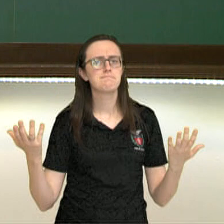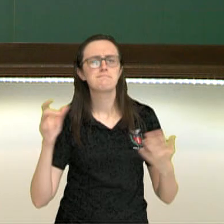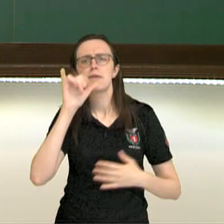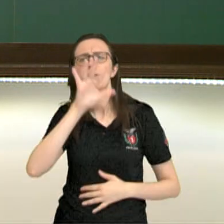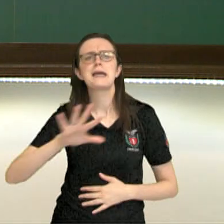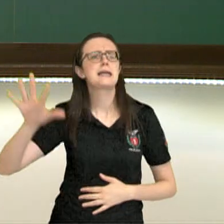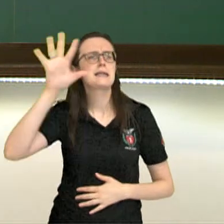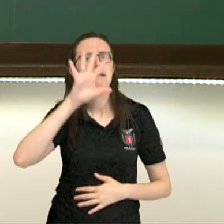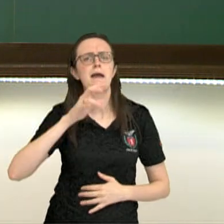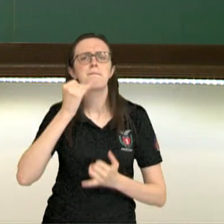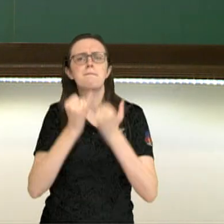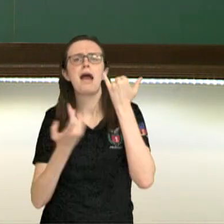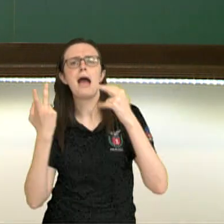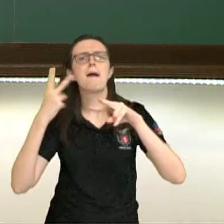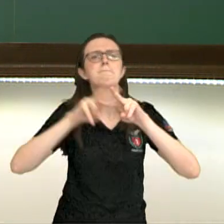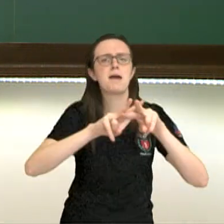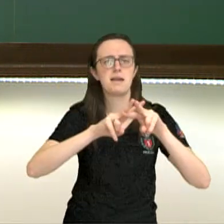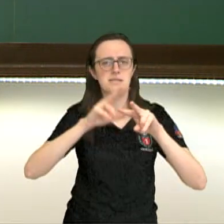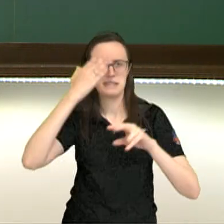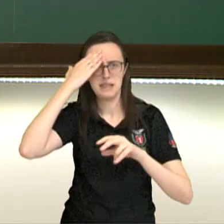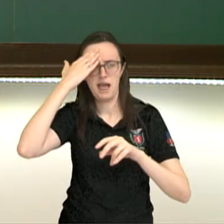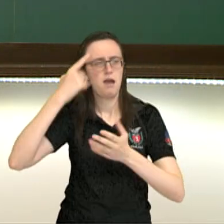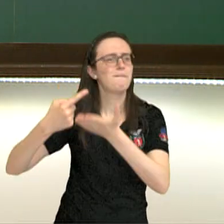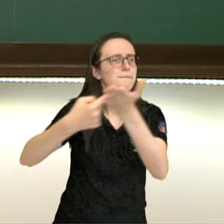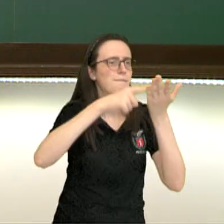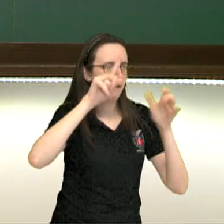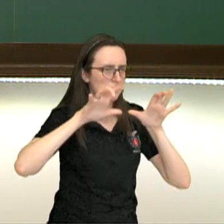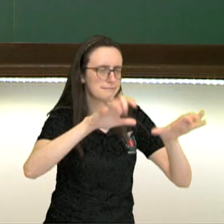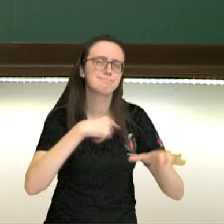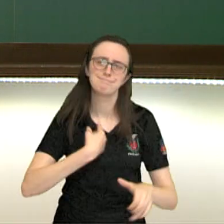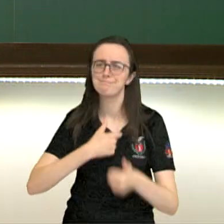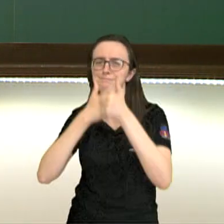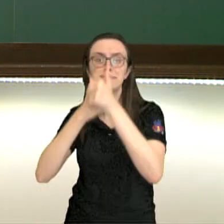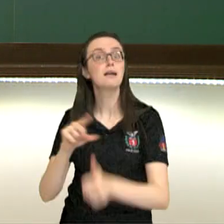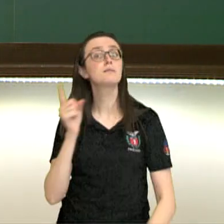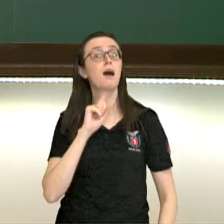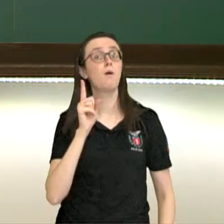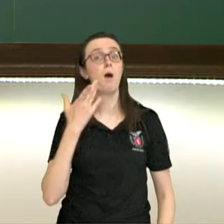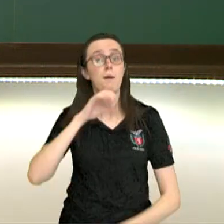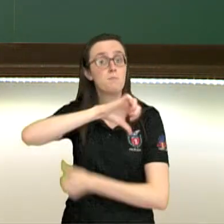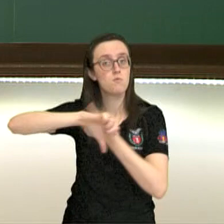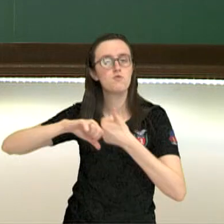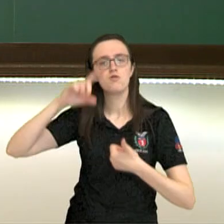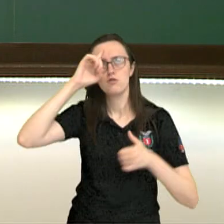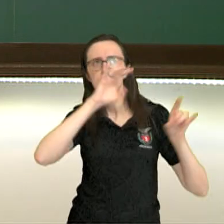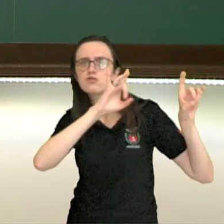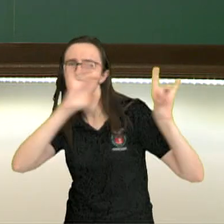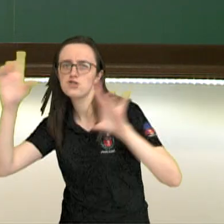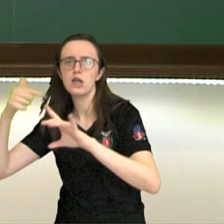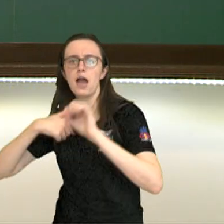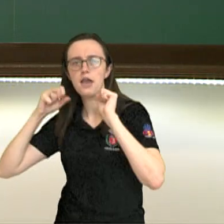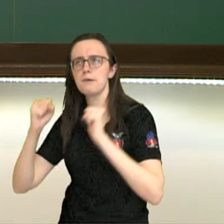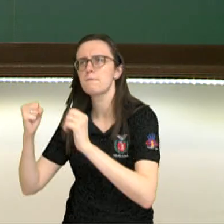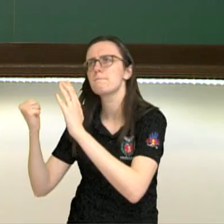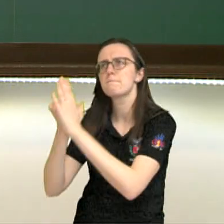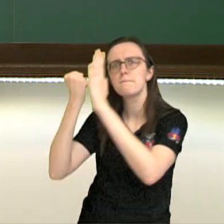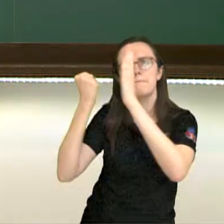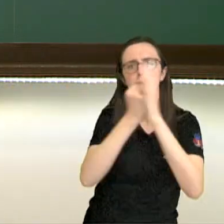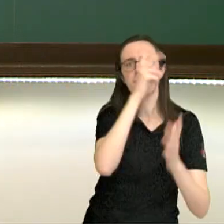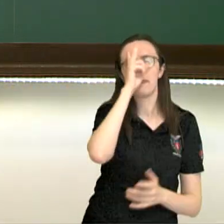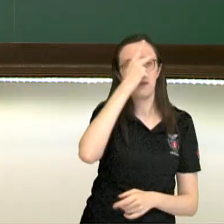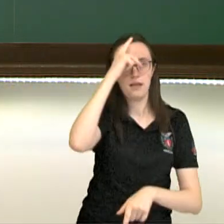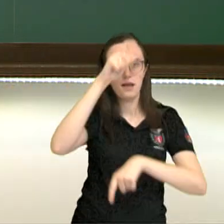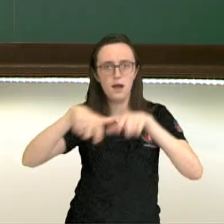que fosse presa a uma convenção. Não, ele agora vai retratar o cotidiano. Ele vai trazer imagens de